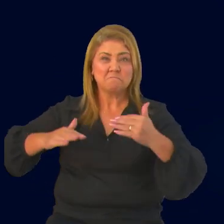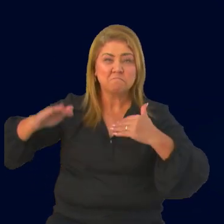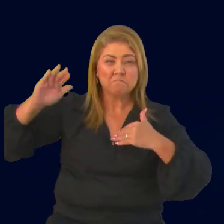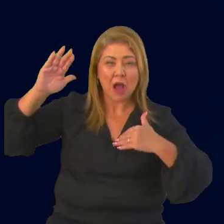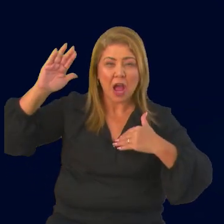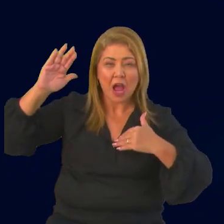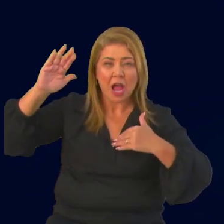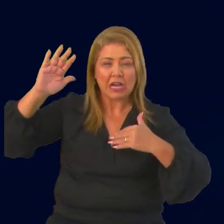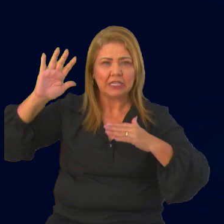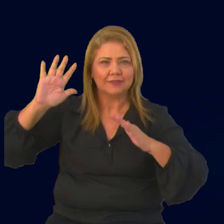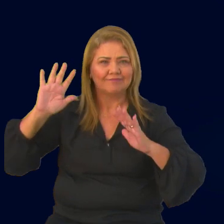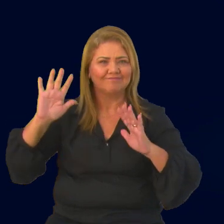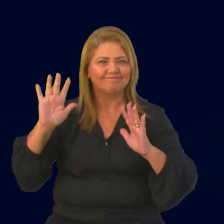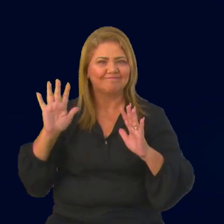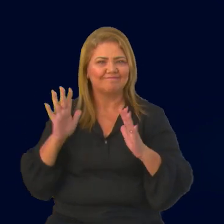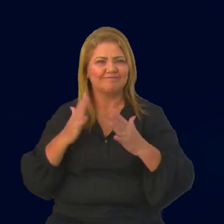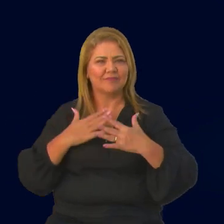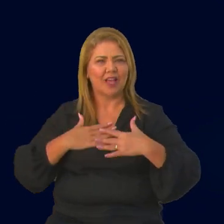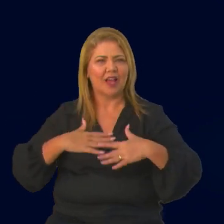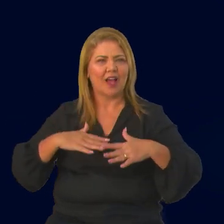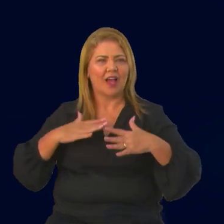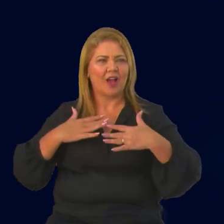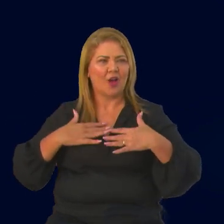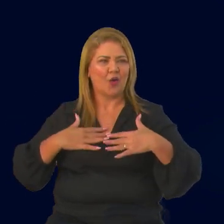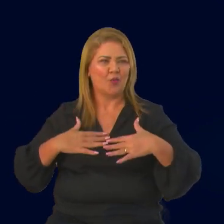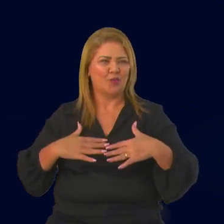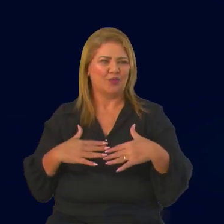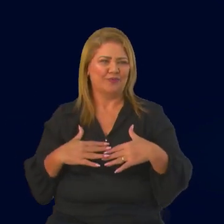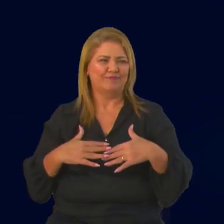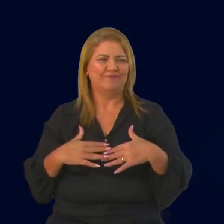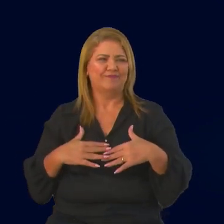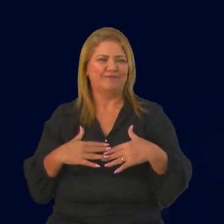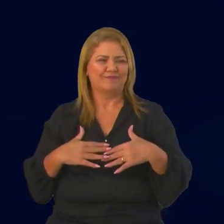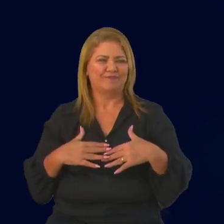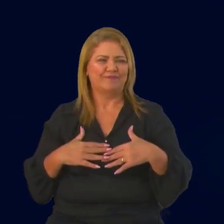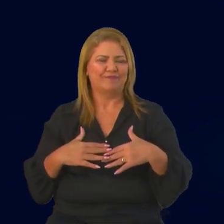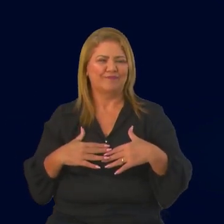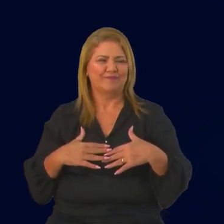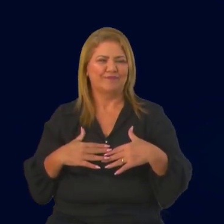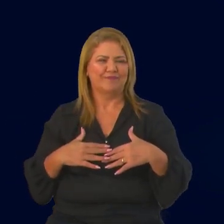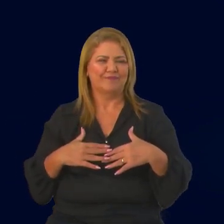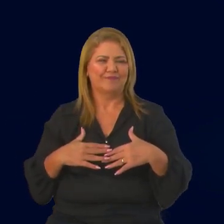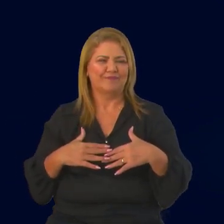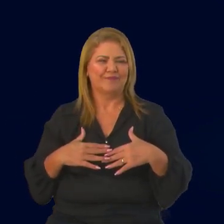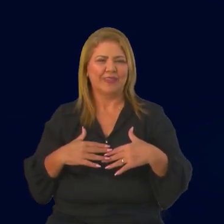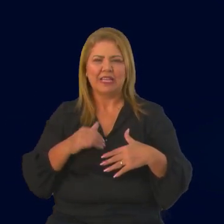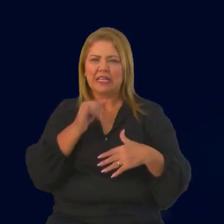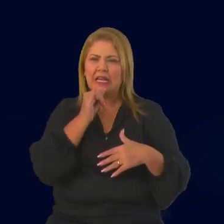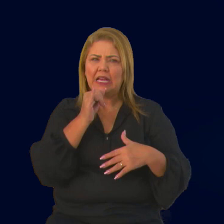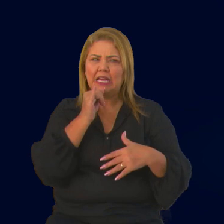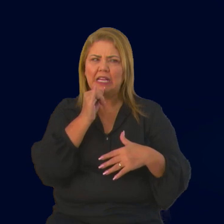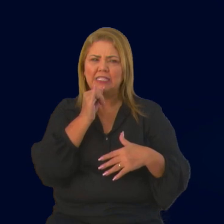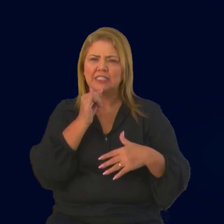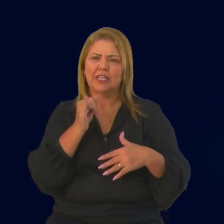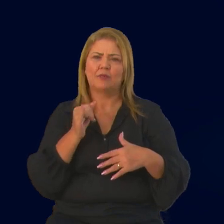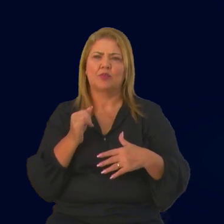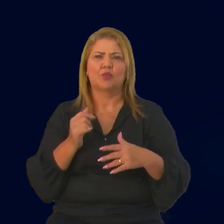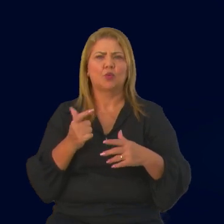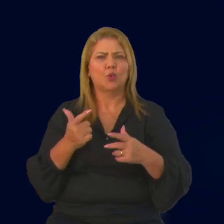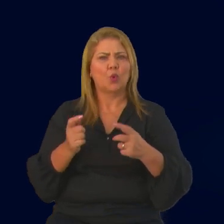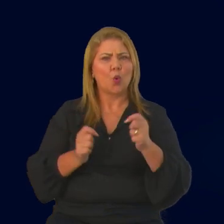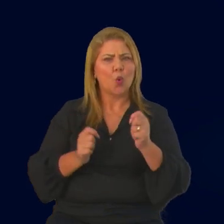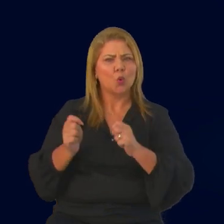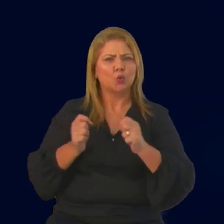vitória pode se transformar no seu maior pesadelo, por falta de autocontrole e por falta de inteligência emocional.